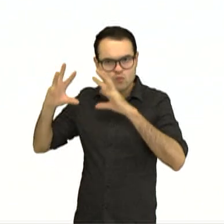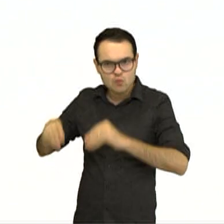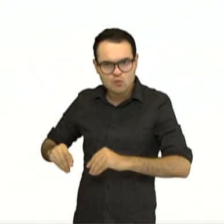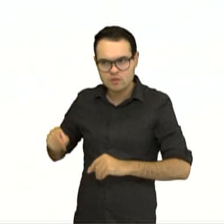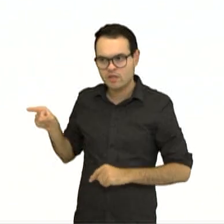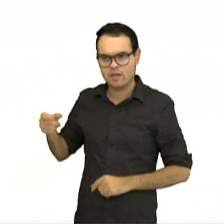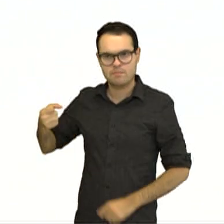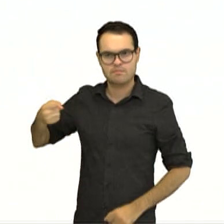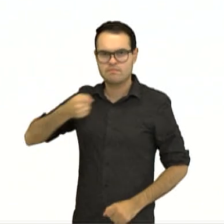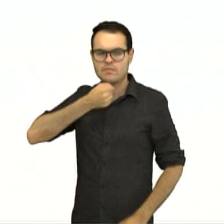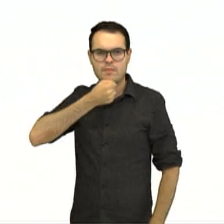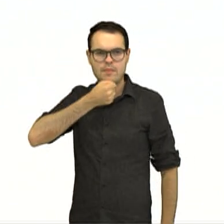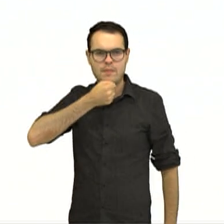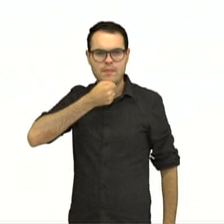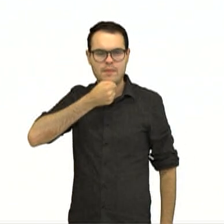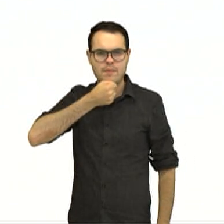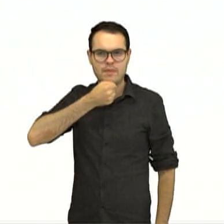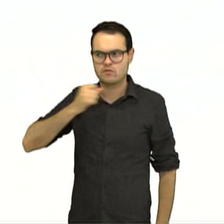fala?